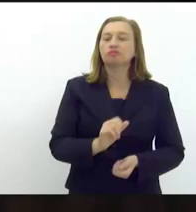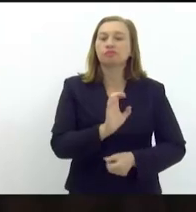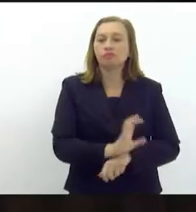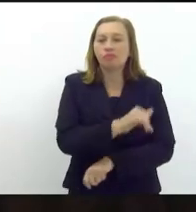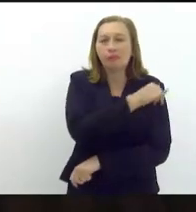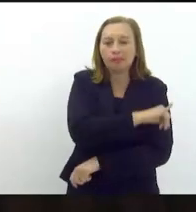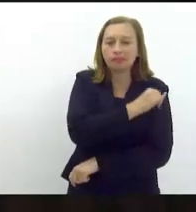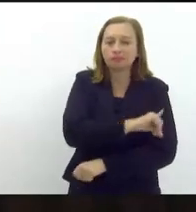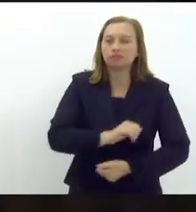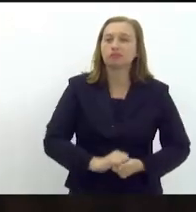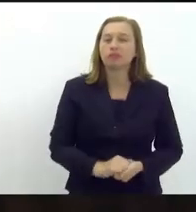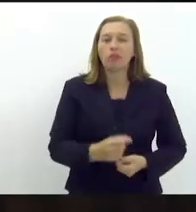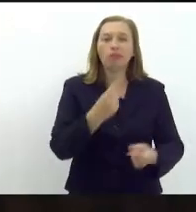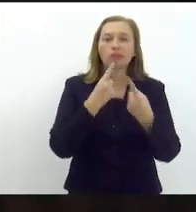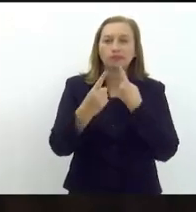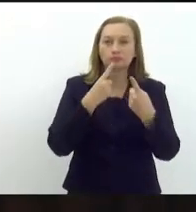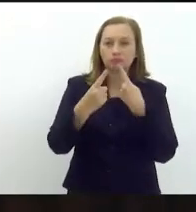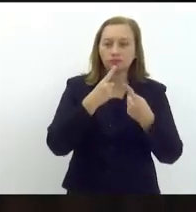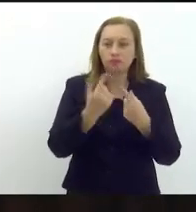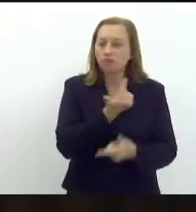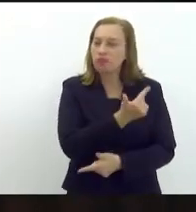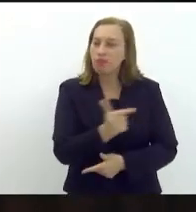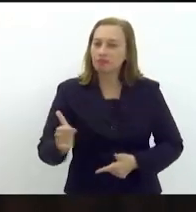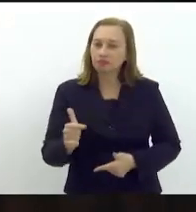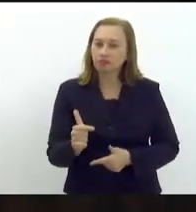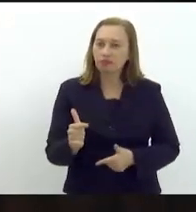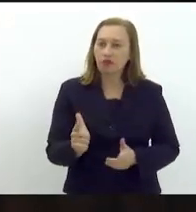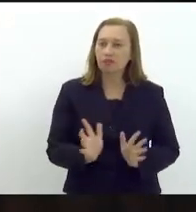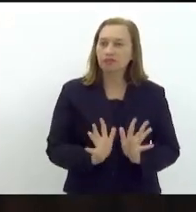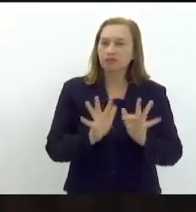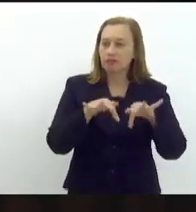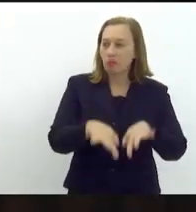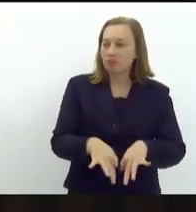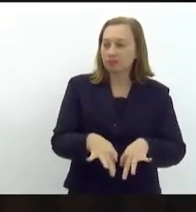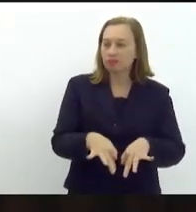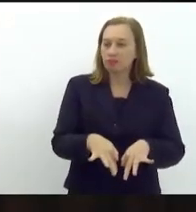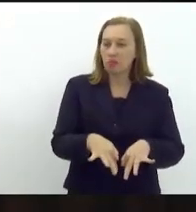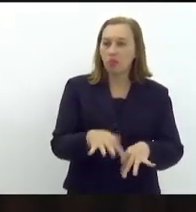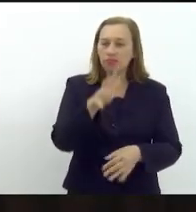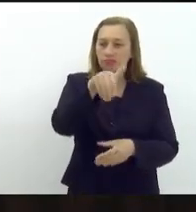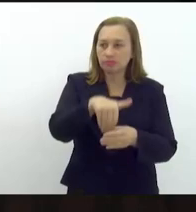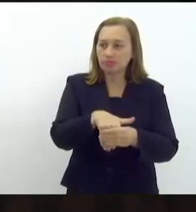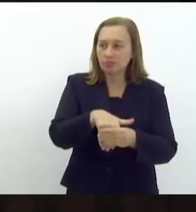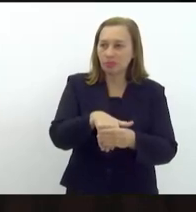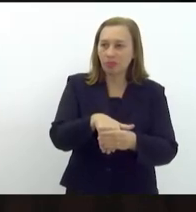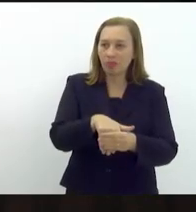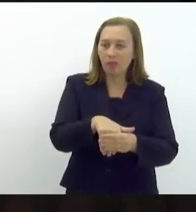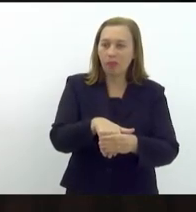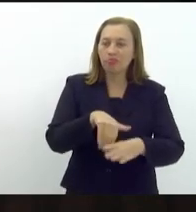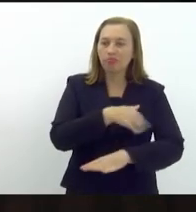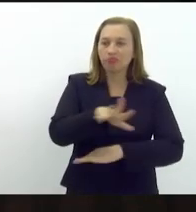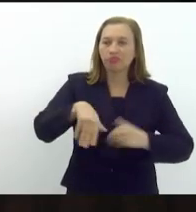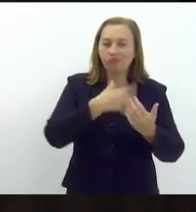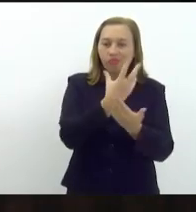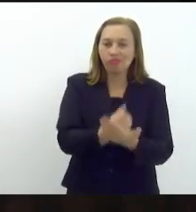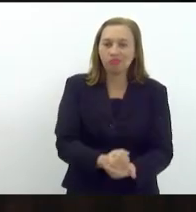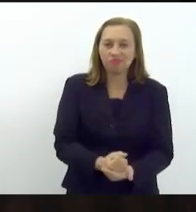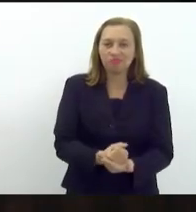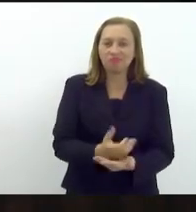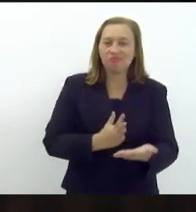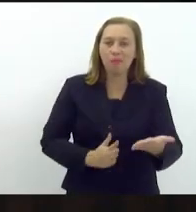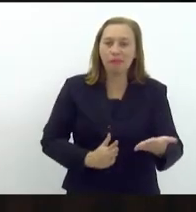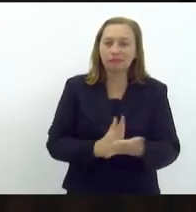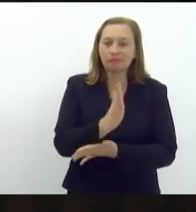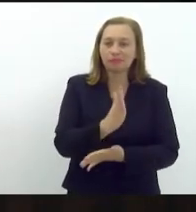Janeiro em discussão nós vendo Quem Queira discutir encerrado a discussão em votação senhores que a própria irmã Deus como estão